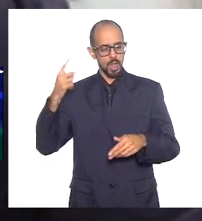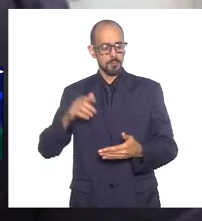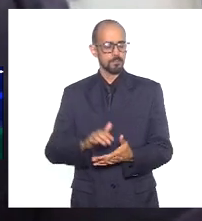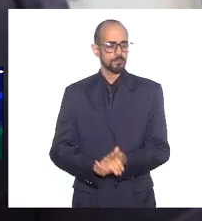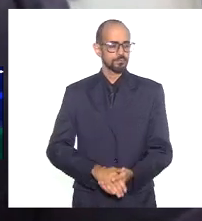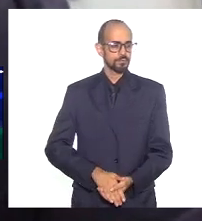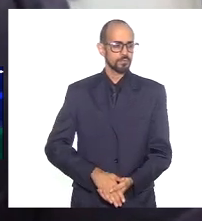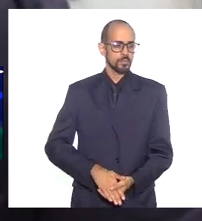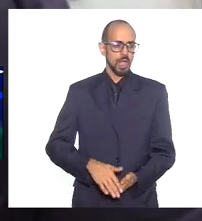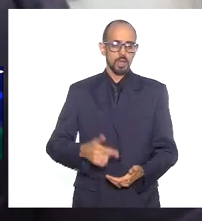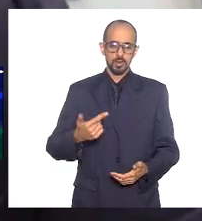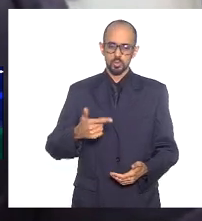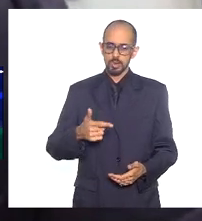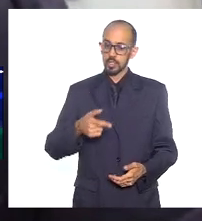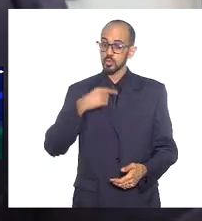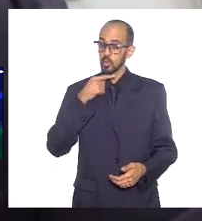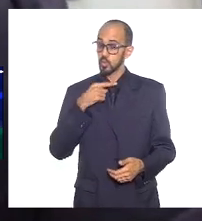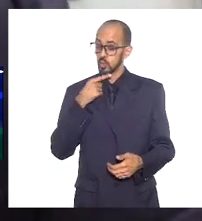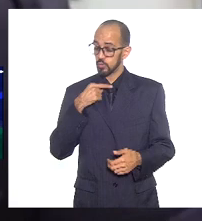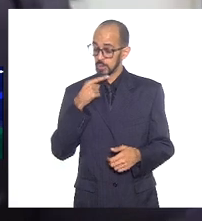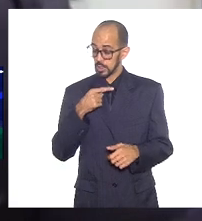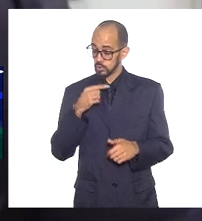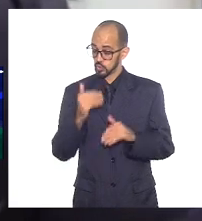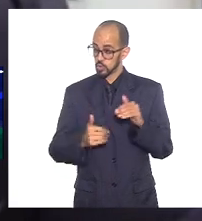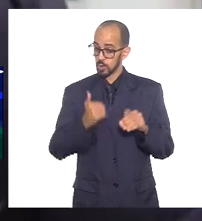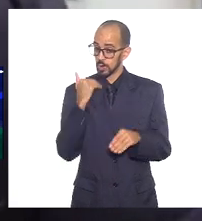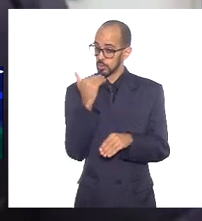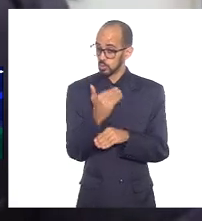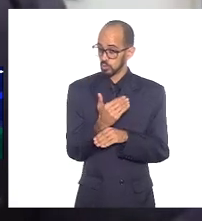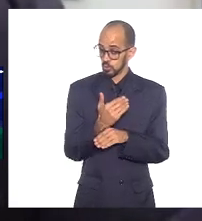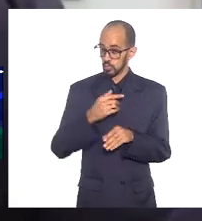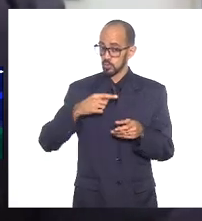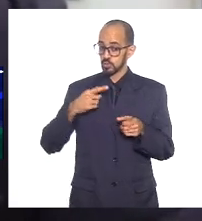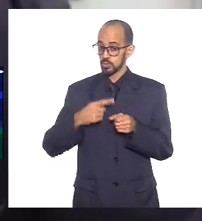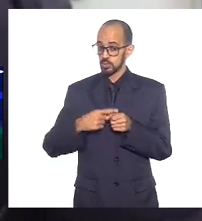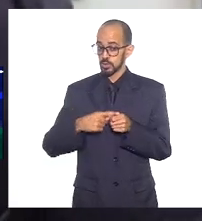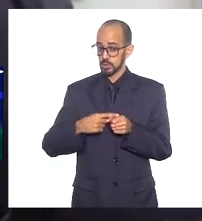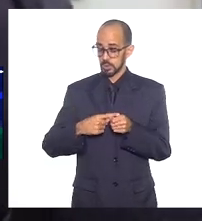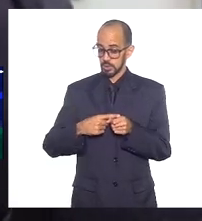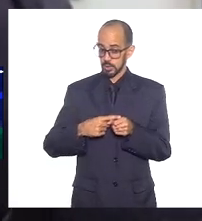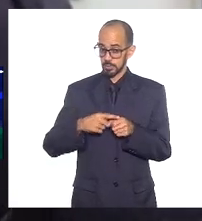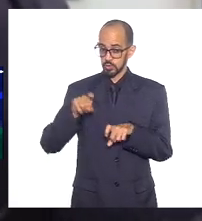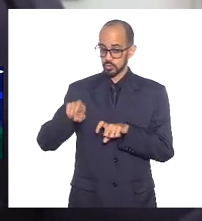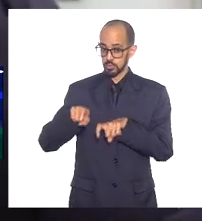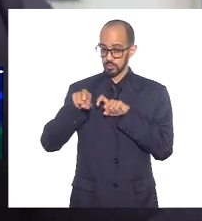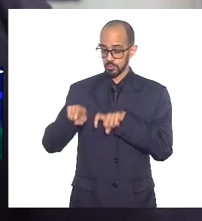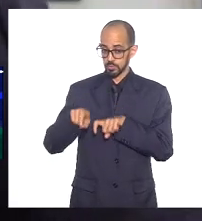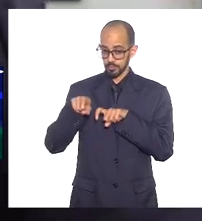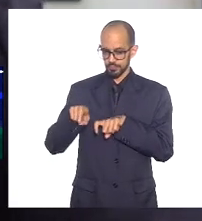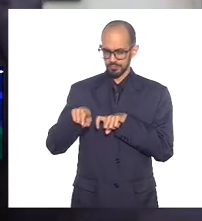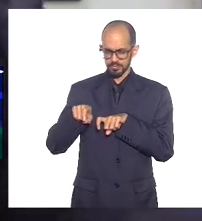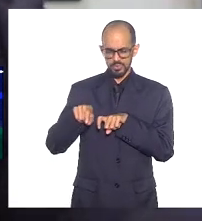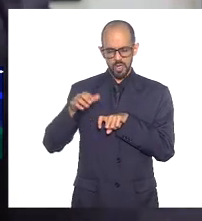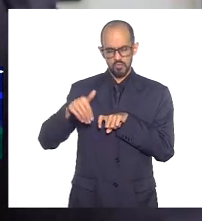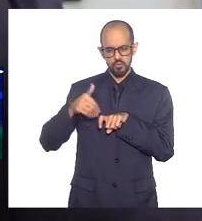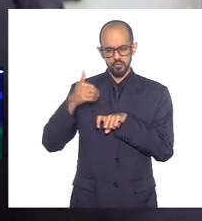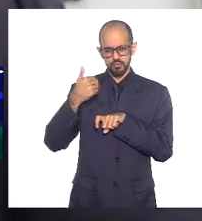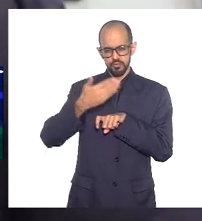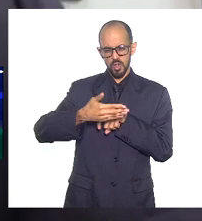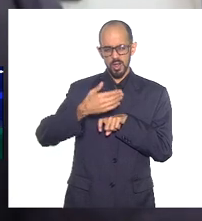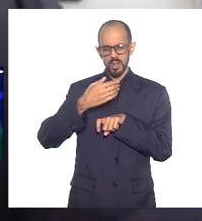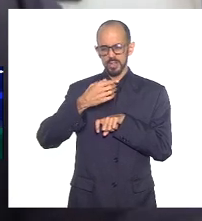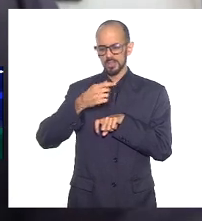boa parte dos municípios sobretudo aqueles municípios fora da região metropolitana fora dos grandes